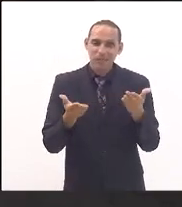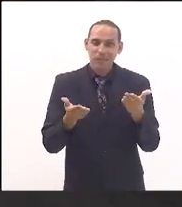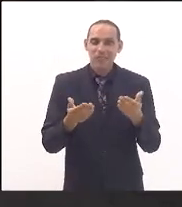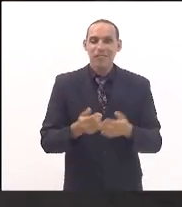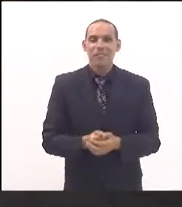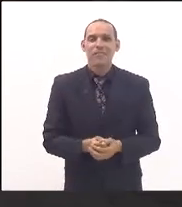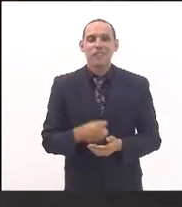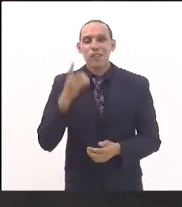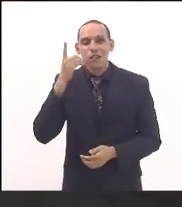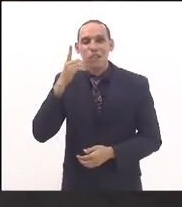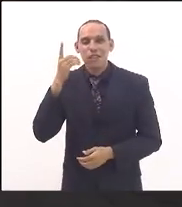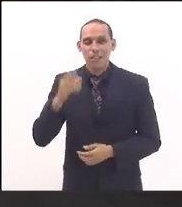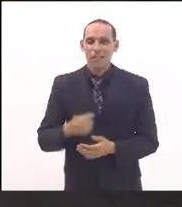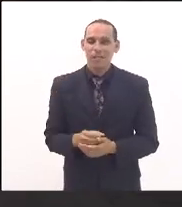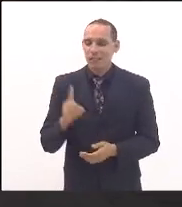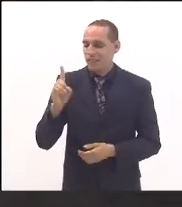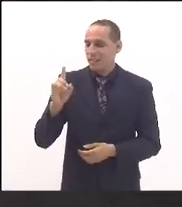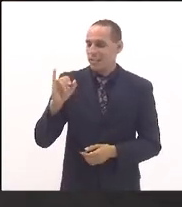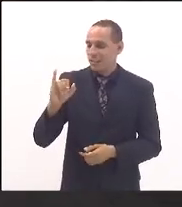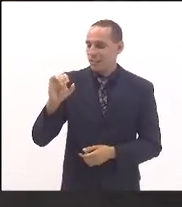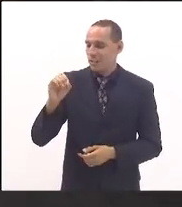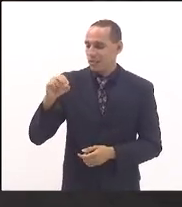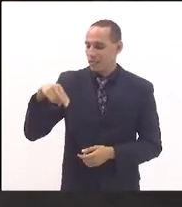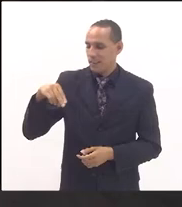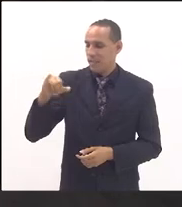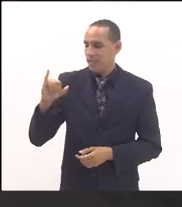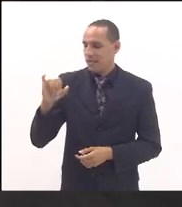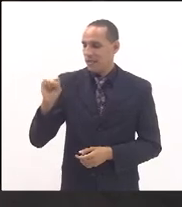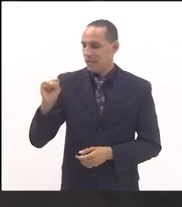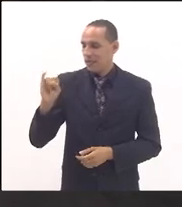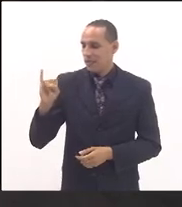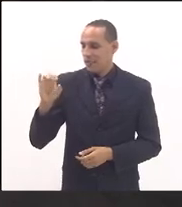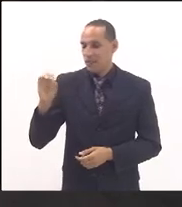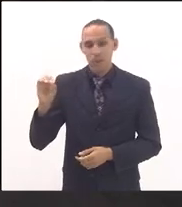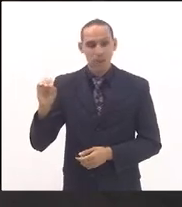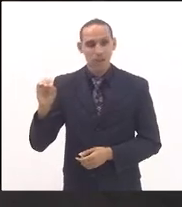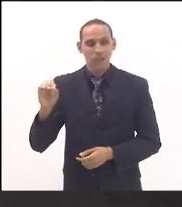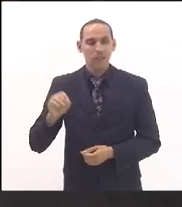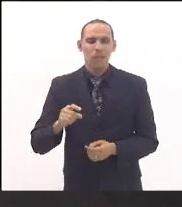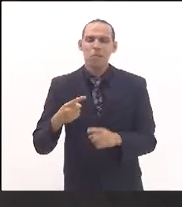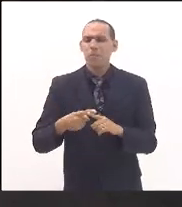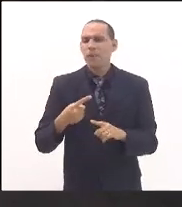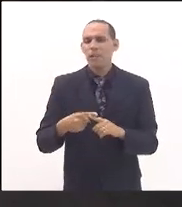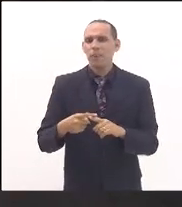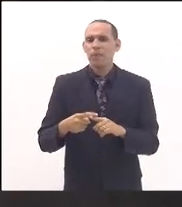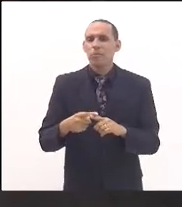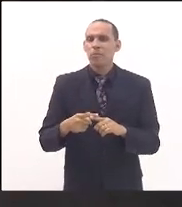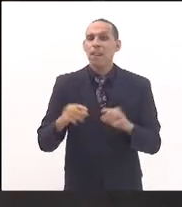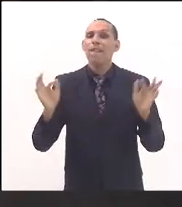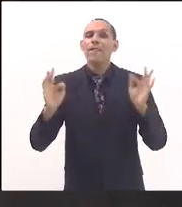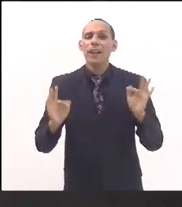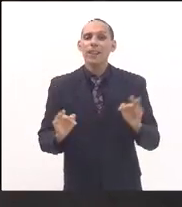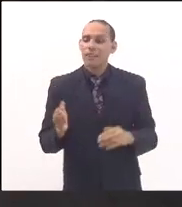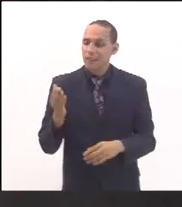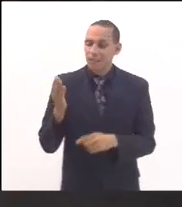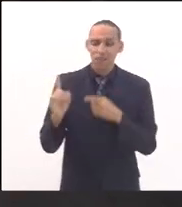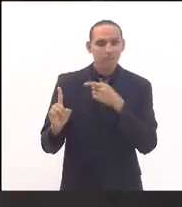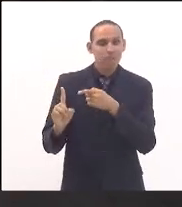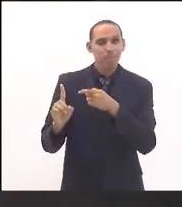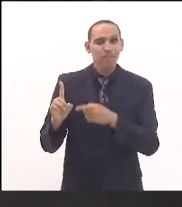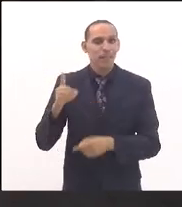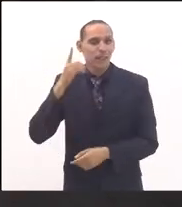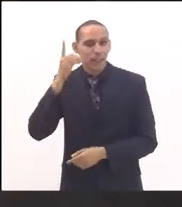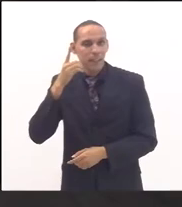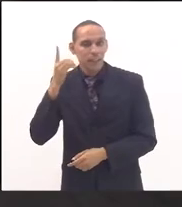o deputado Dionísio Lins e o que é feliz é o deputado